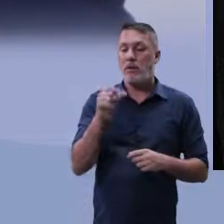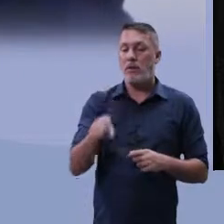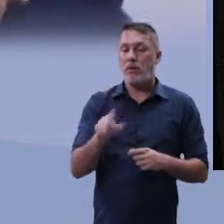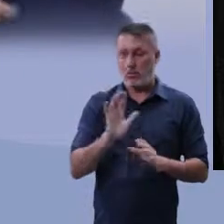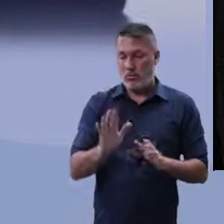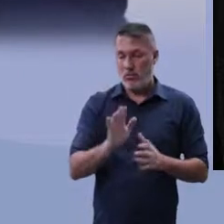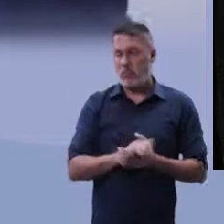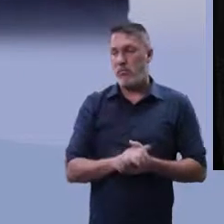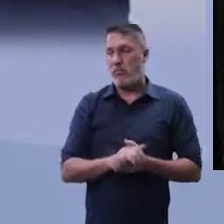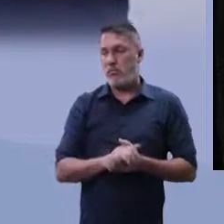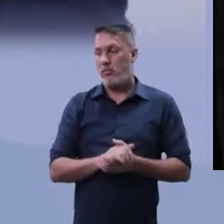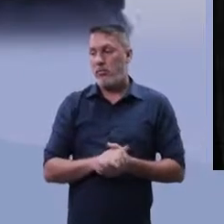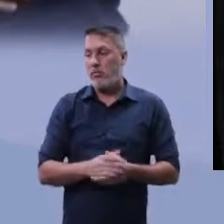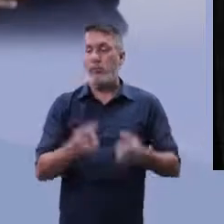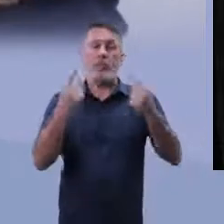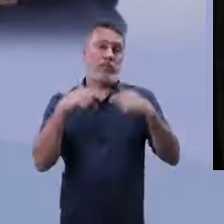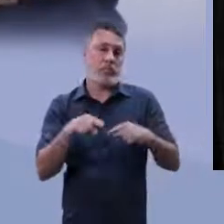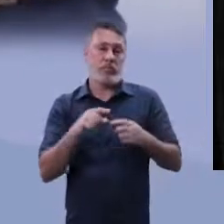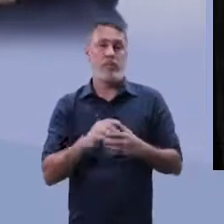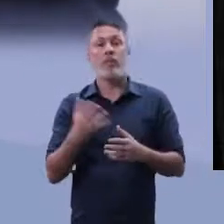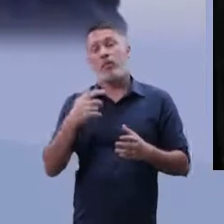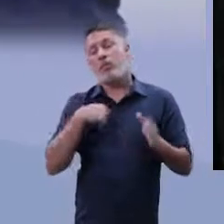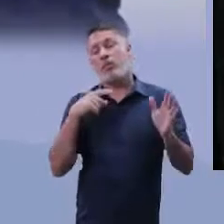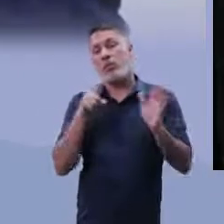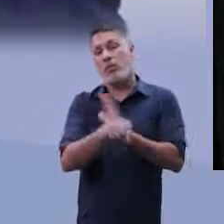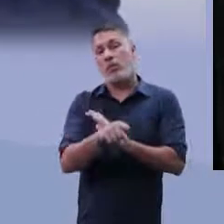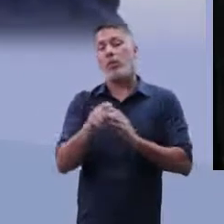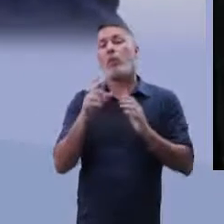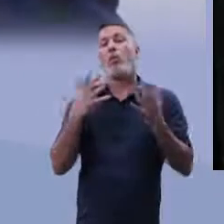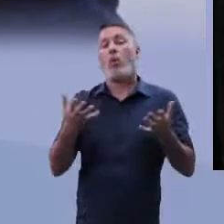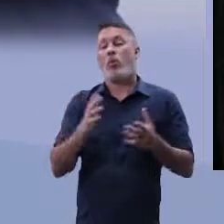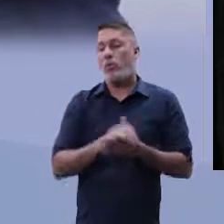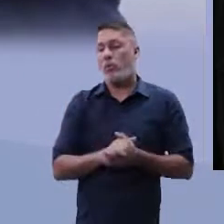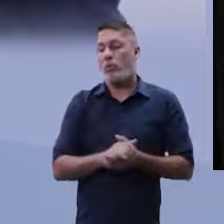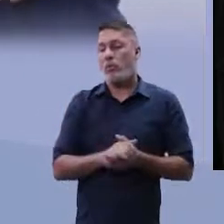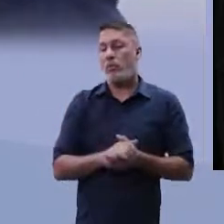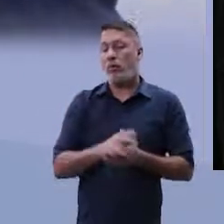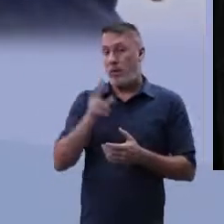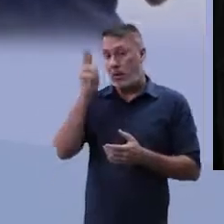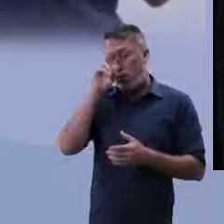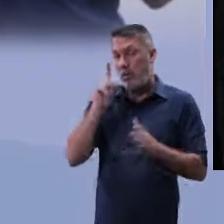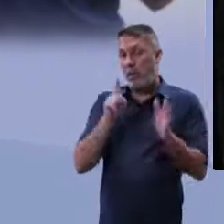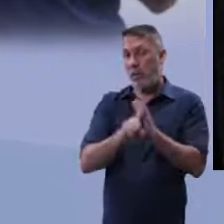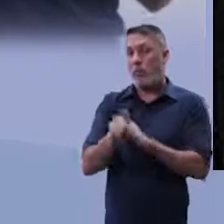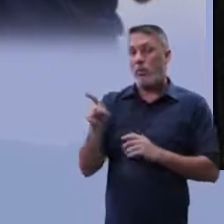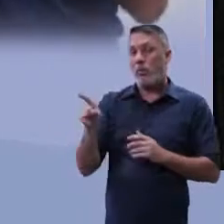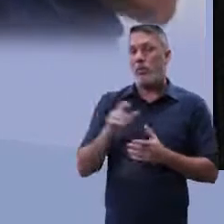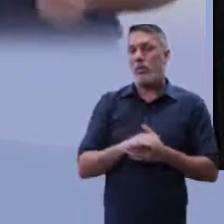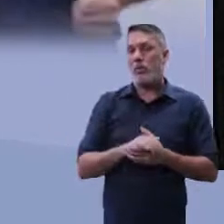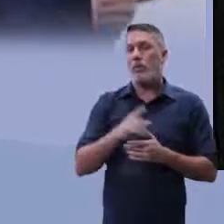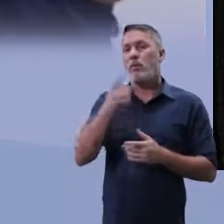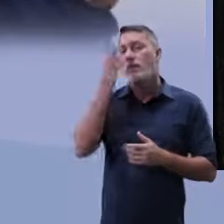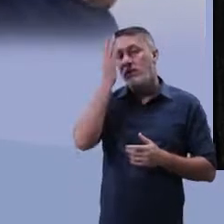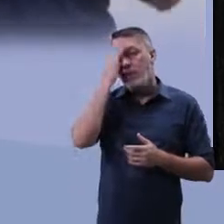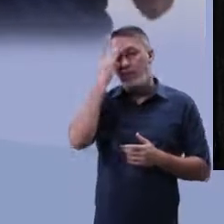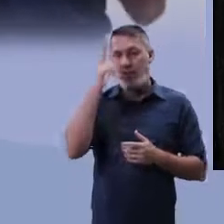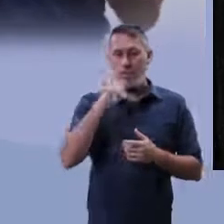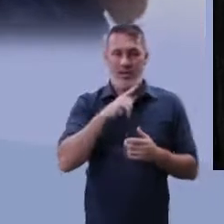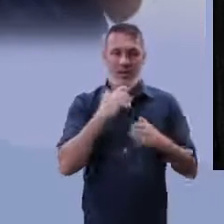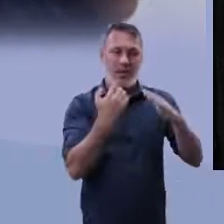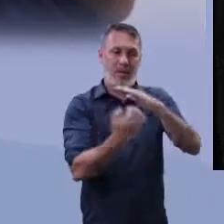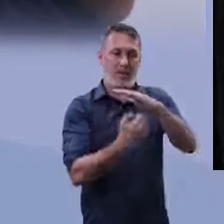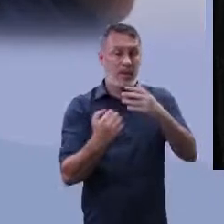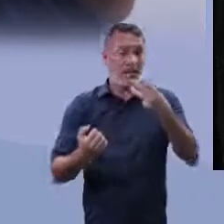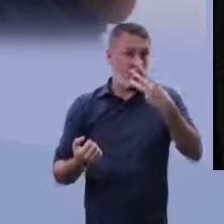6 mil. Beleza, meu hacker? E aí, a pergunta, qual era a pergunta? Vamos voltar aqui.